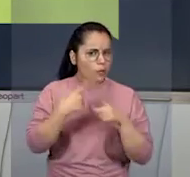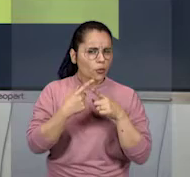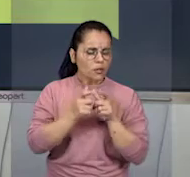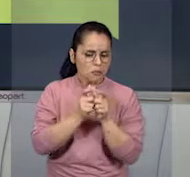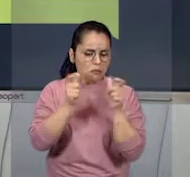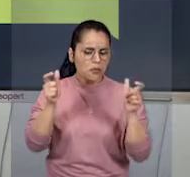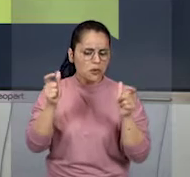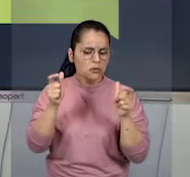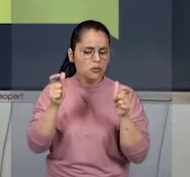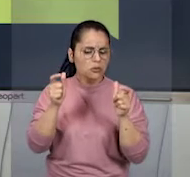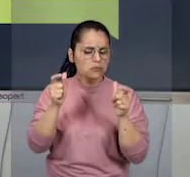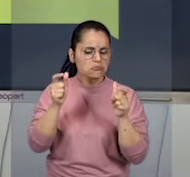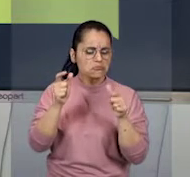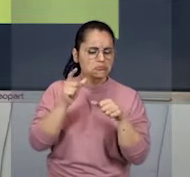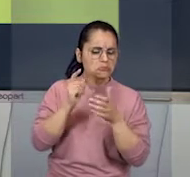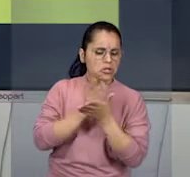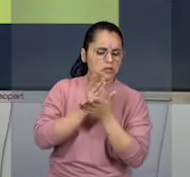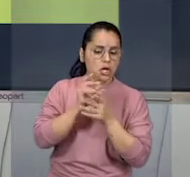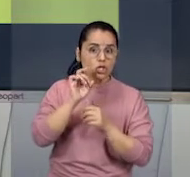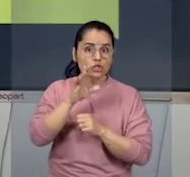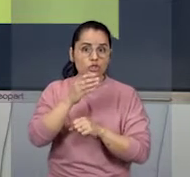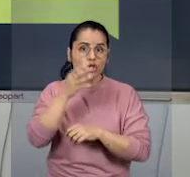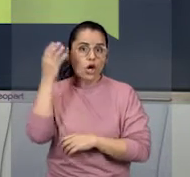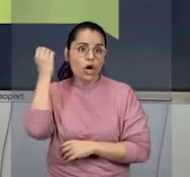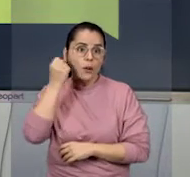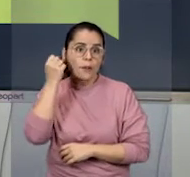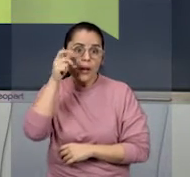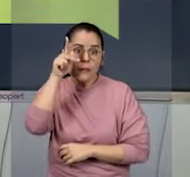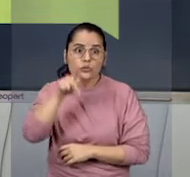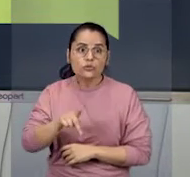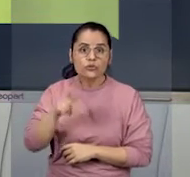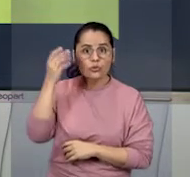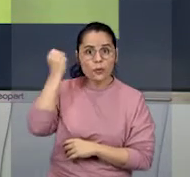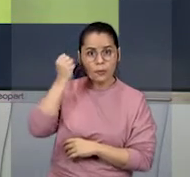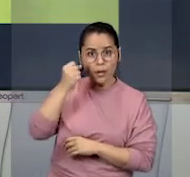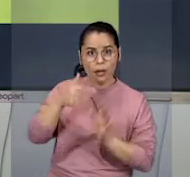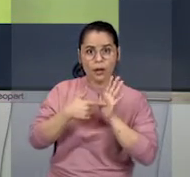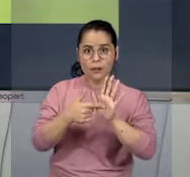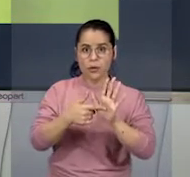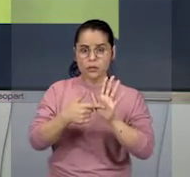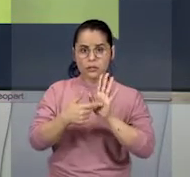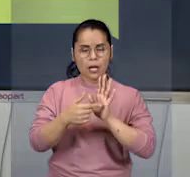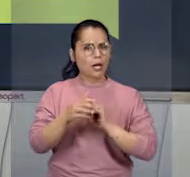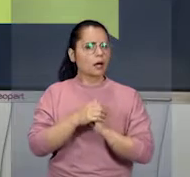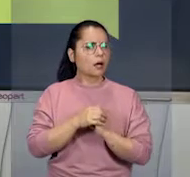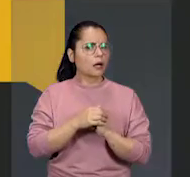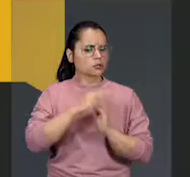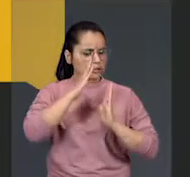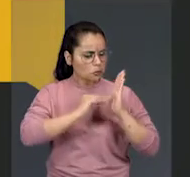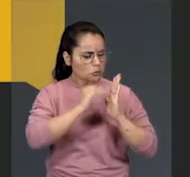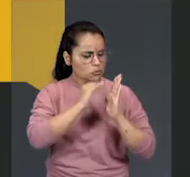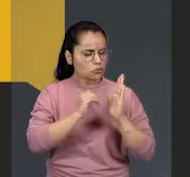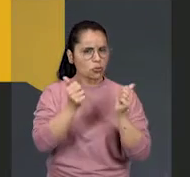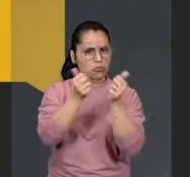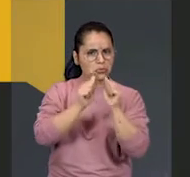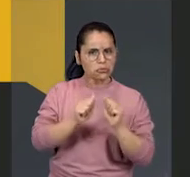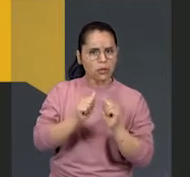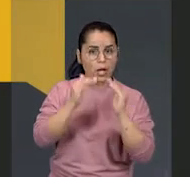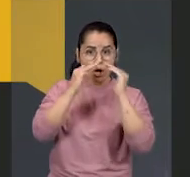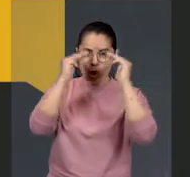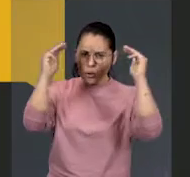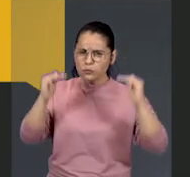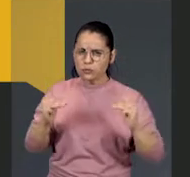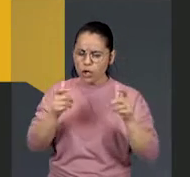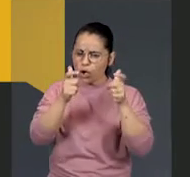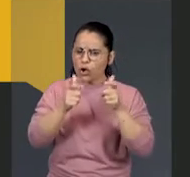das vezes, só os brancos são representados nas obras de arte? São os museus espaços de dominação